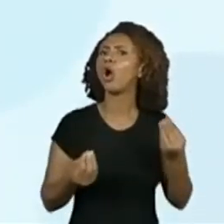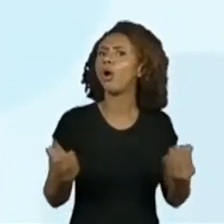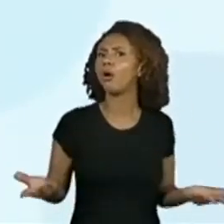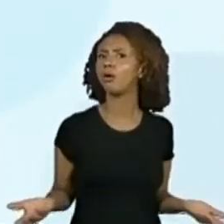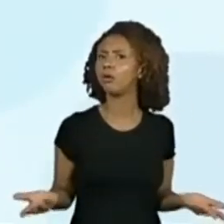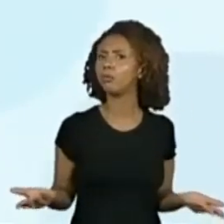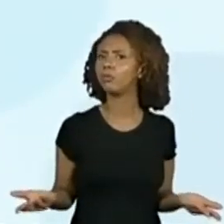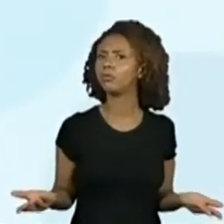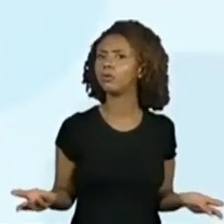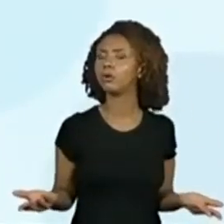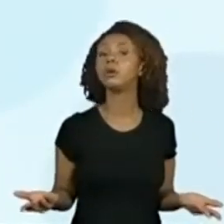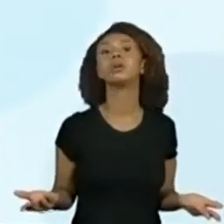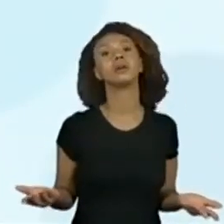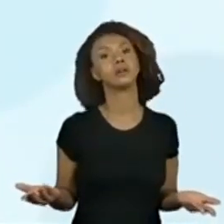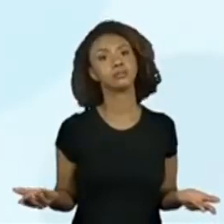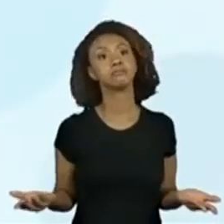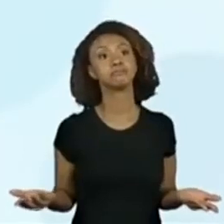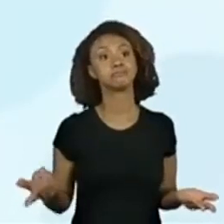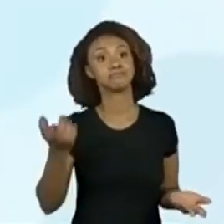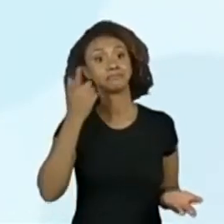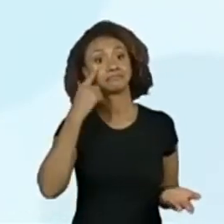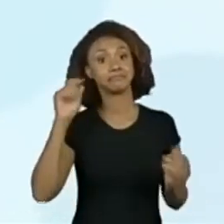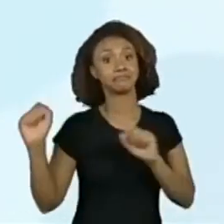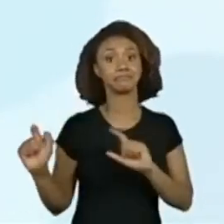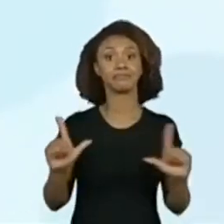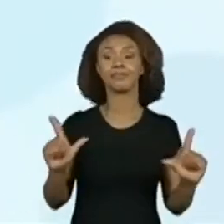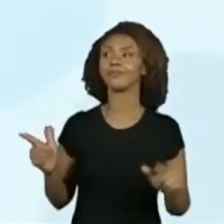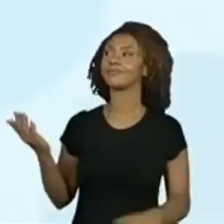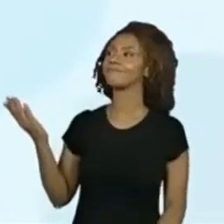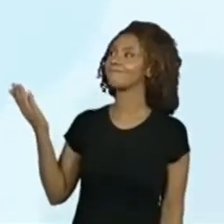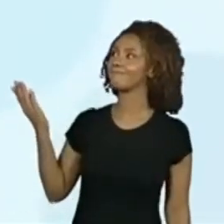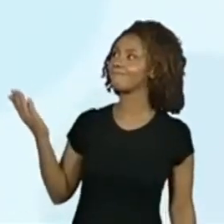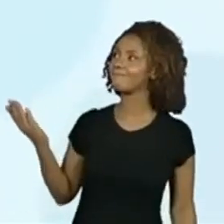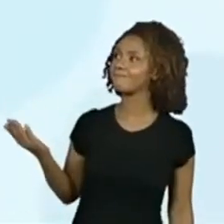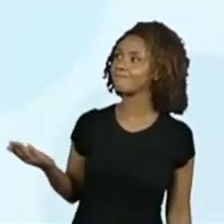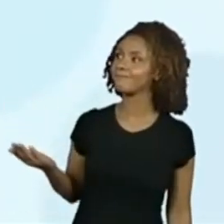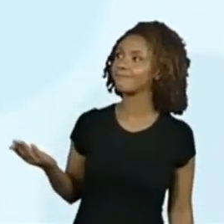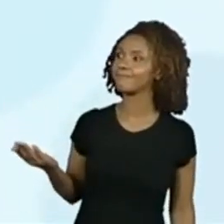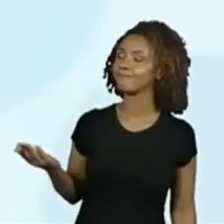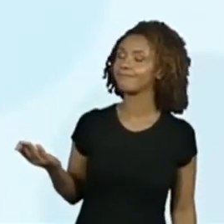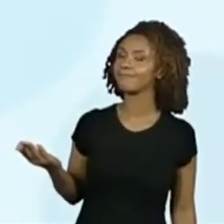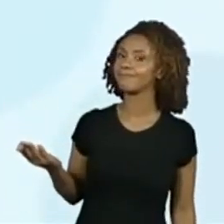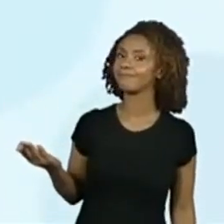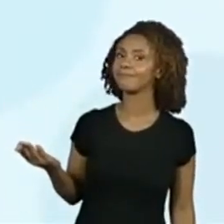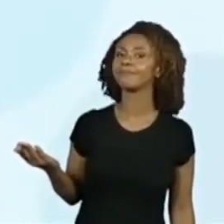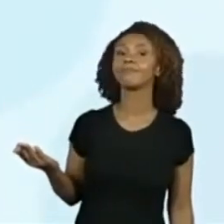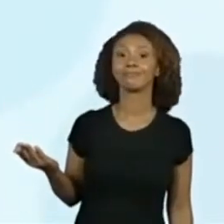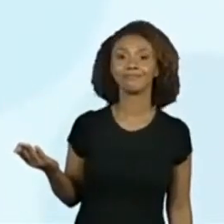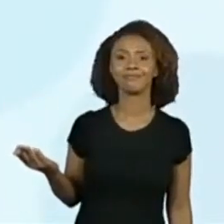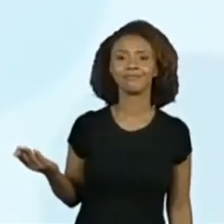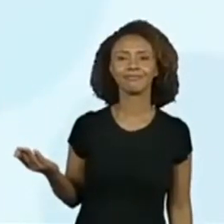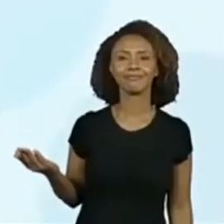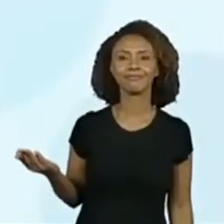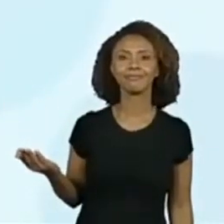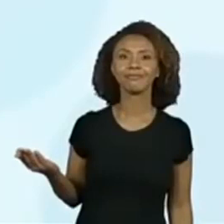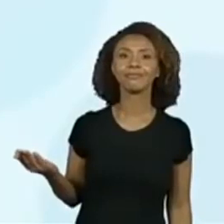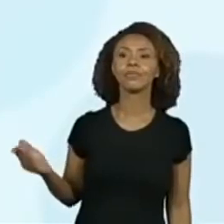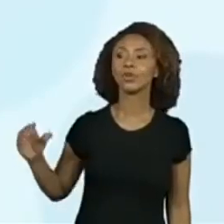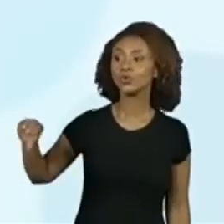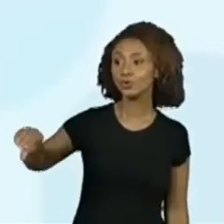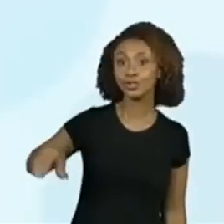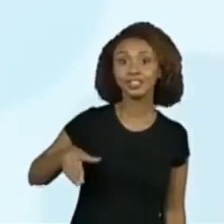aí então observando a próxima tela vamos continuar pensando nisso aqui nós podemos